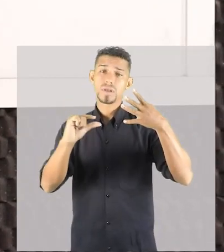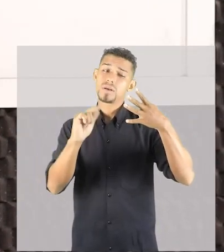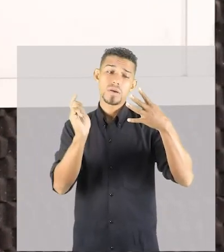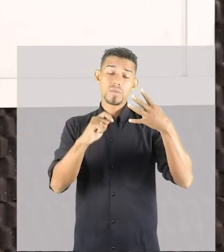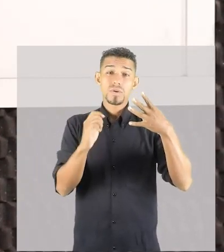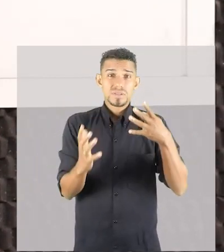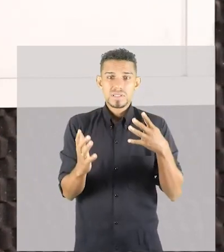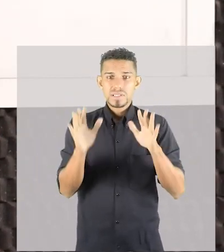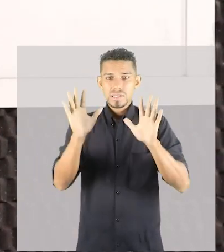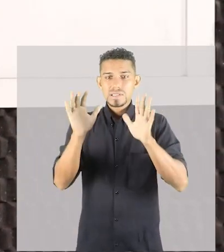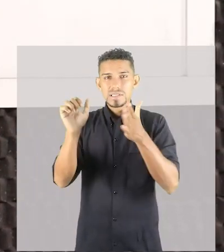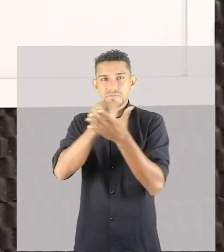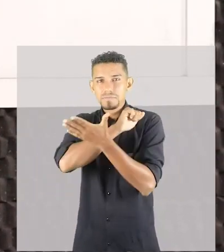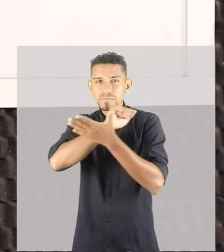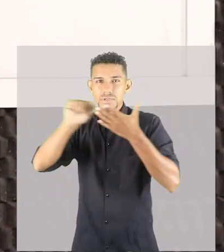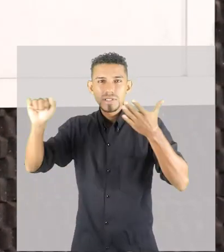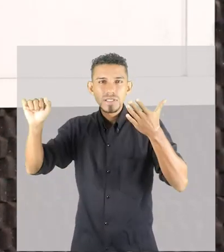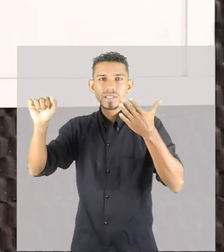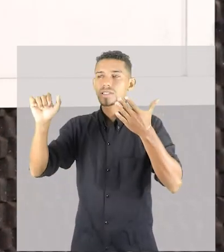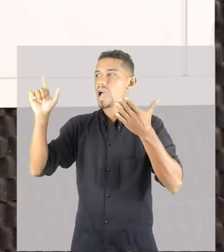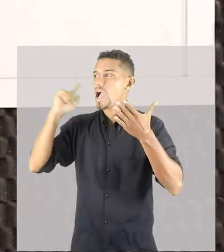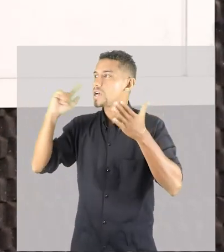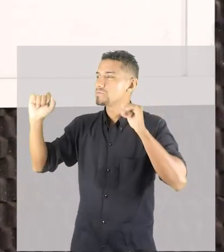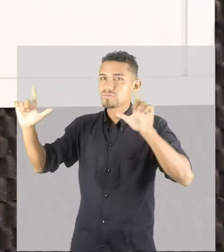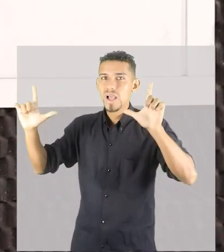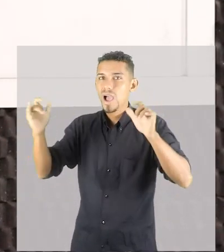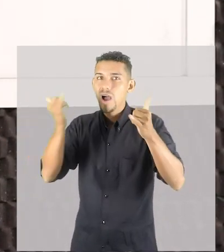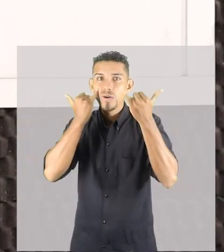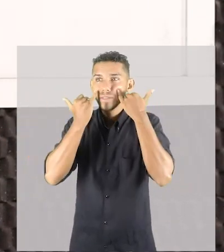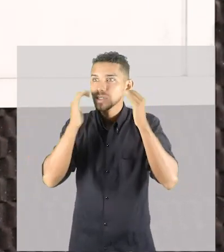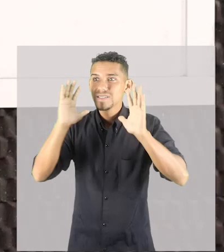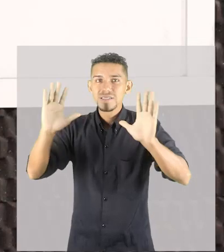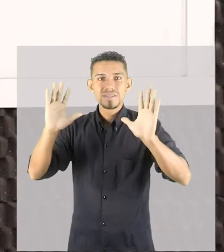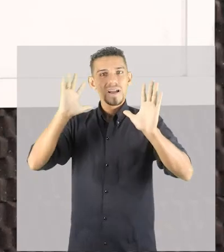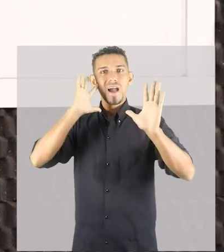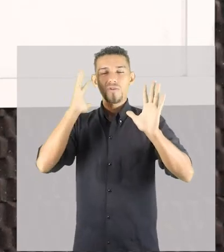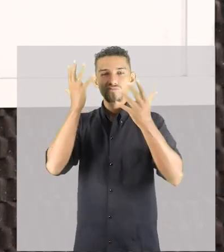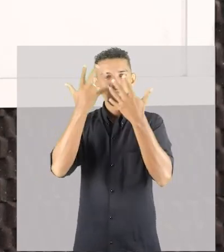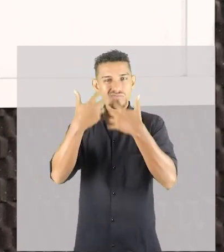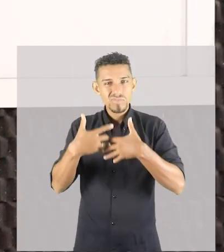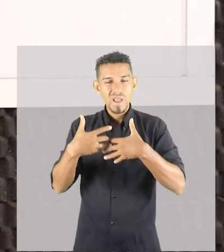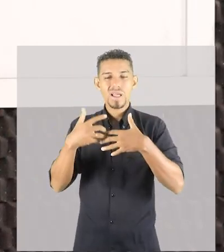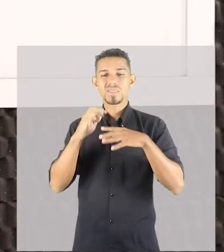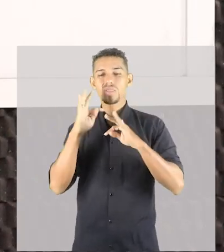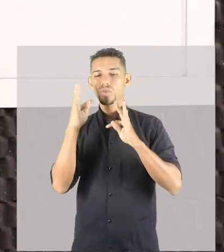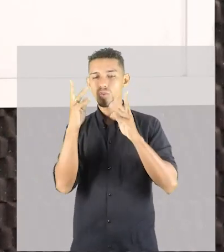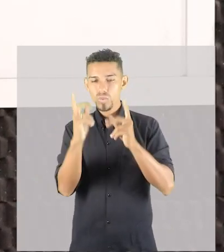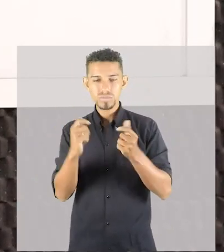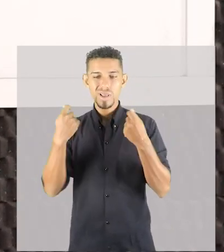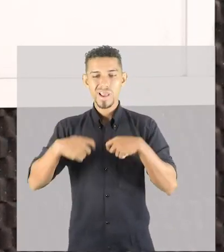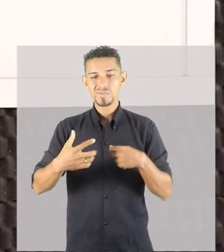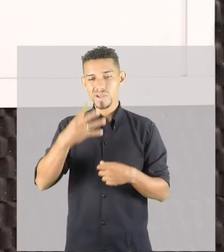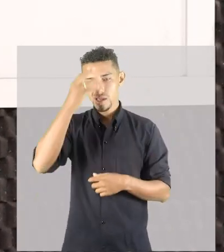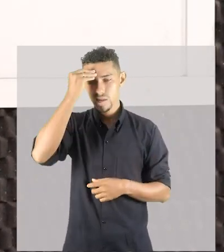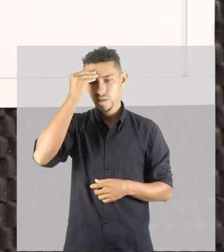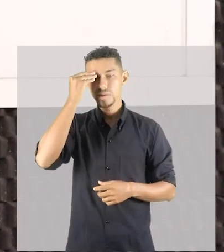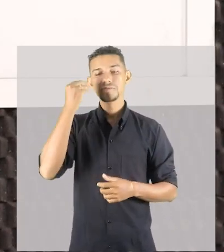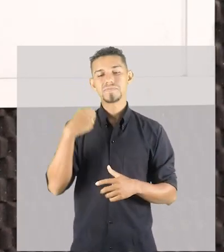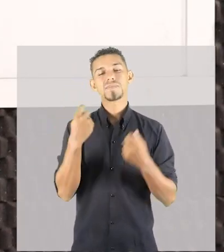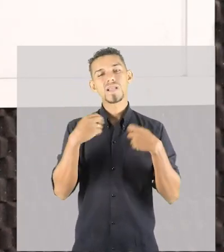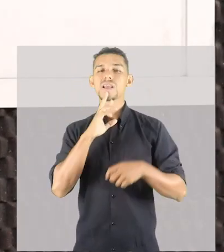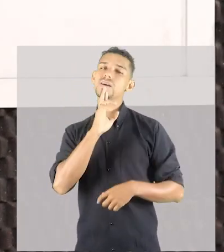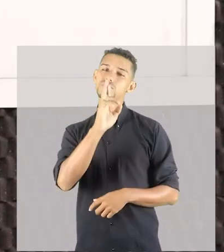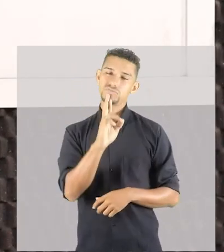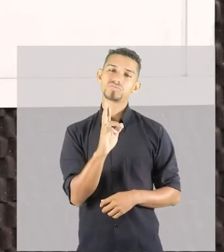eu vou apagar essa parte do quadro para a gente colocar todo esse cruzamento, e tudo que a gente precisa para resolver essa